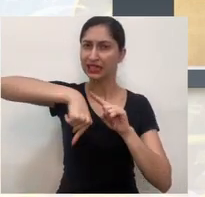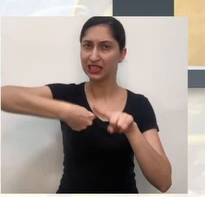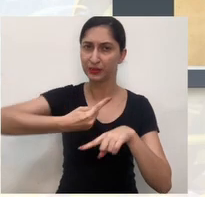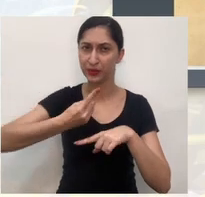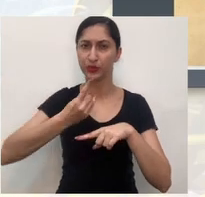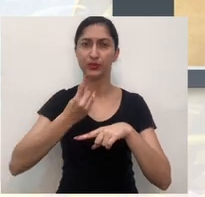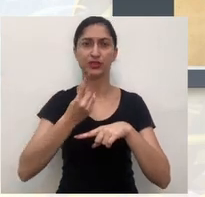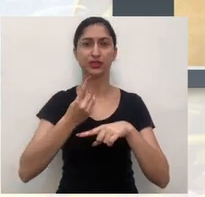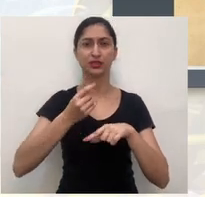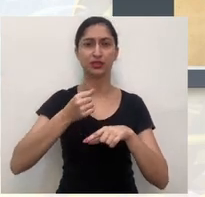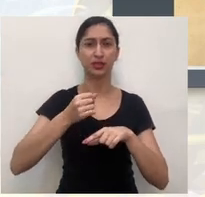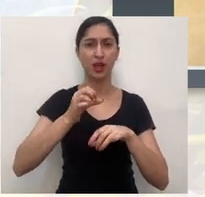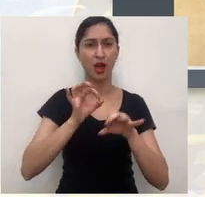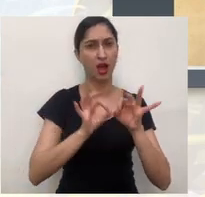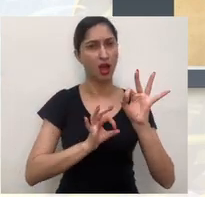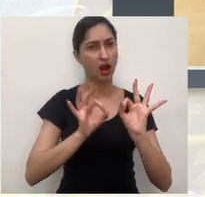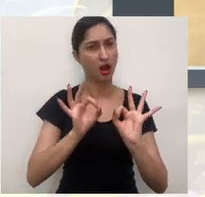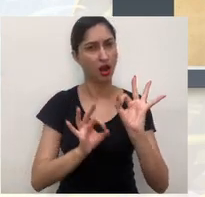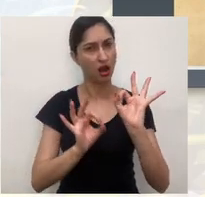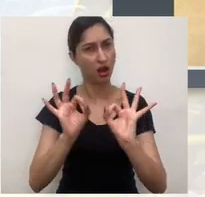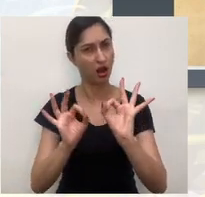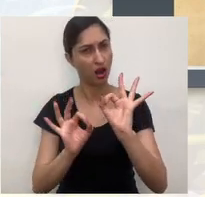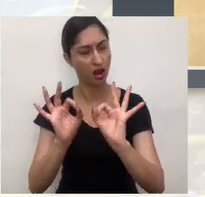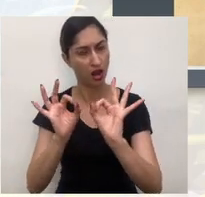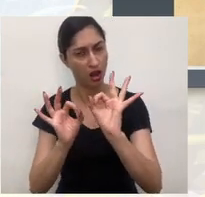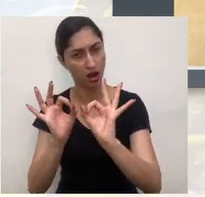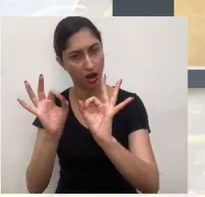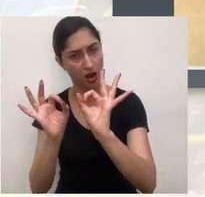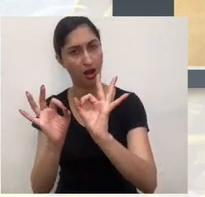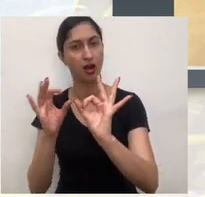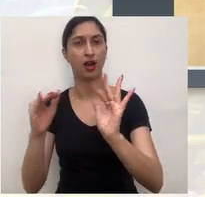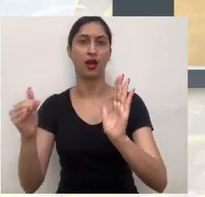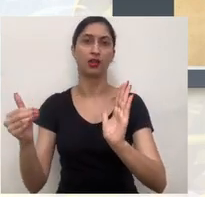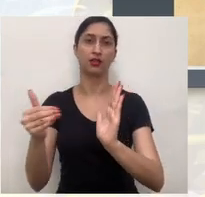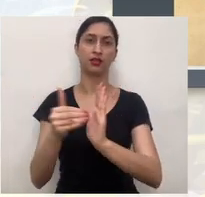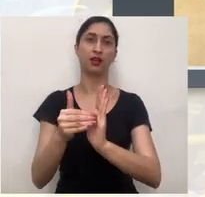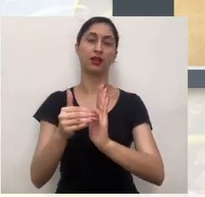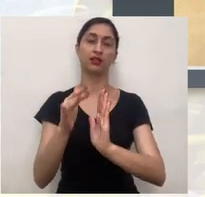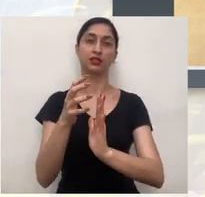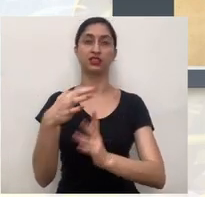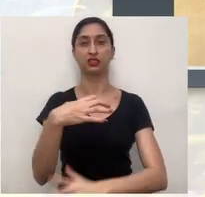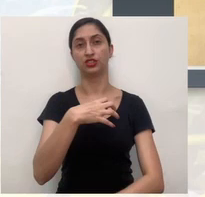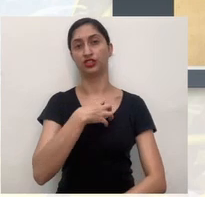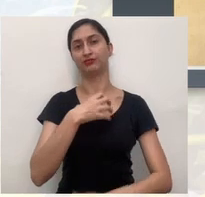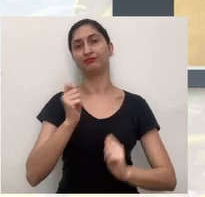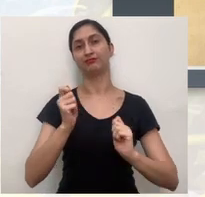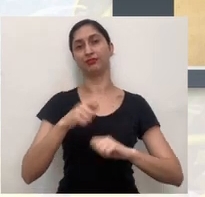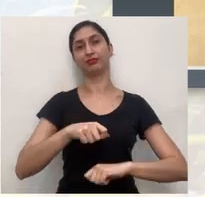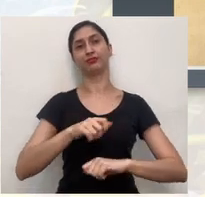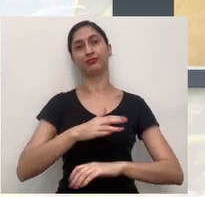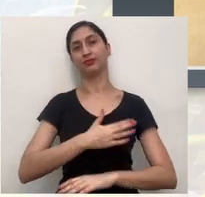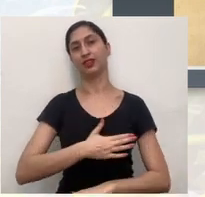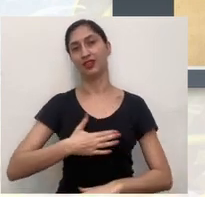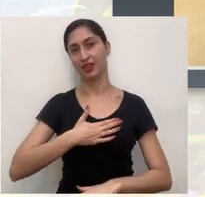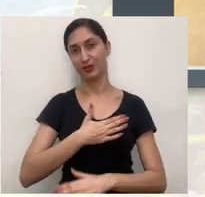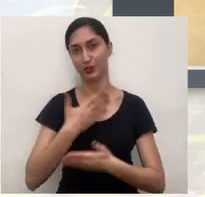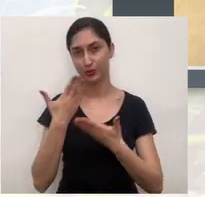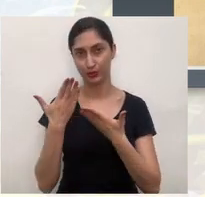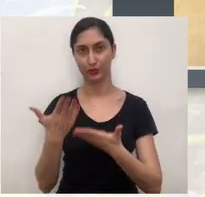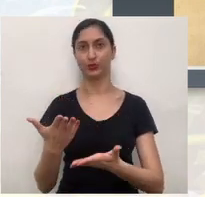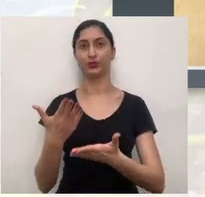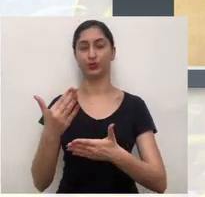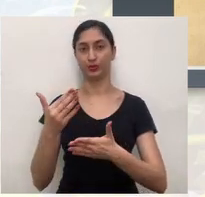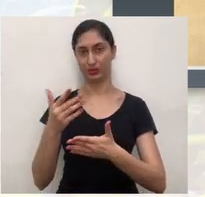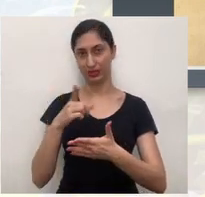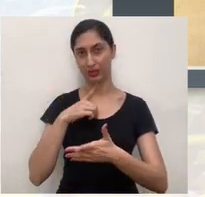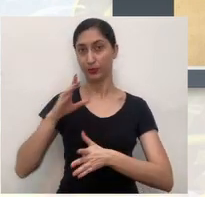forma para chegar numa situação de satisfação do processo